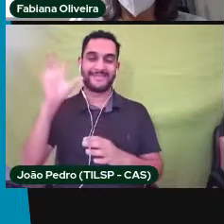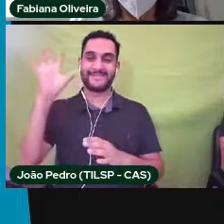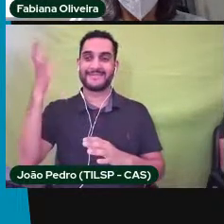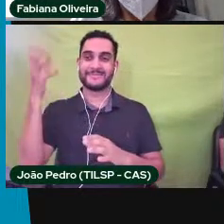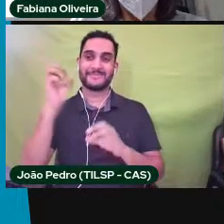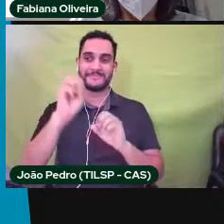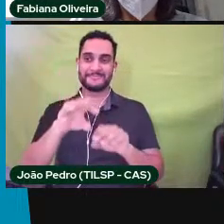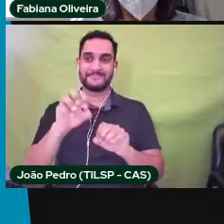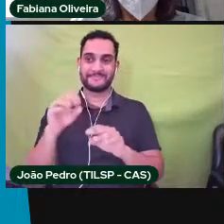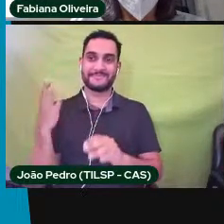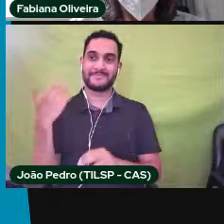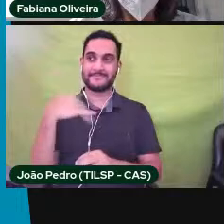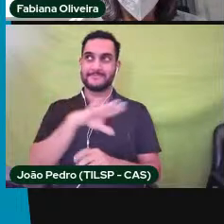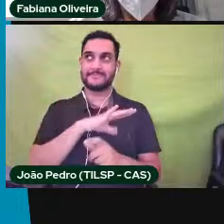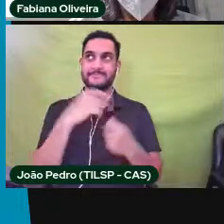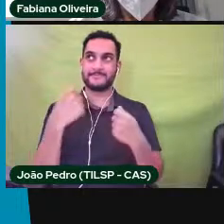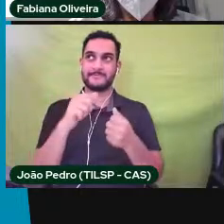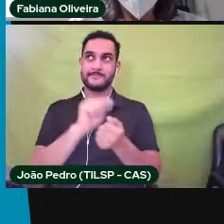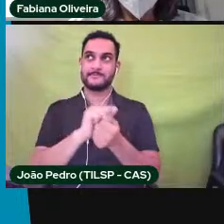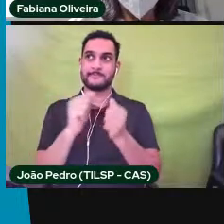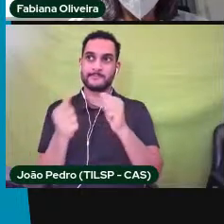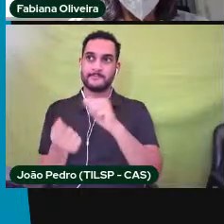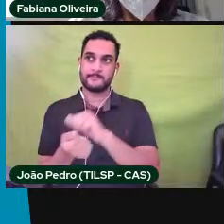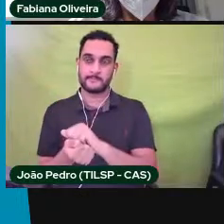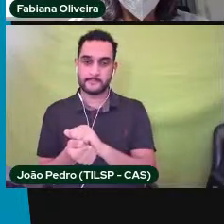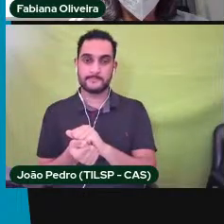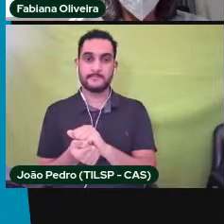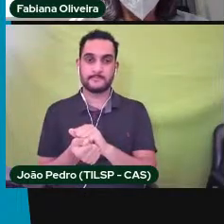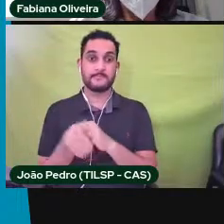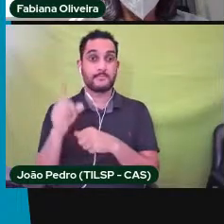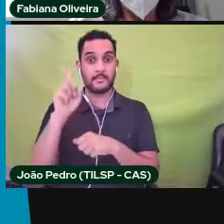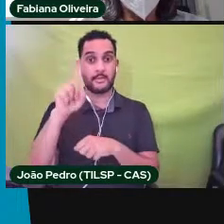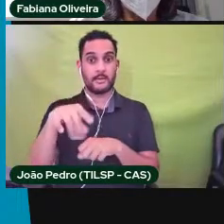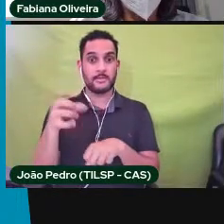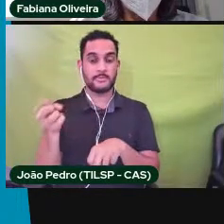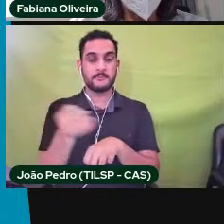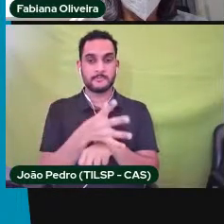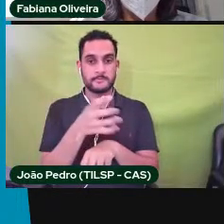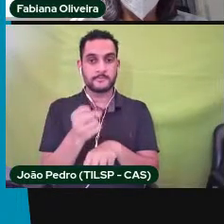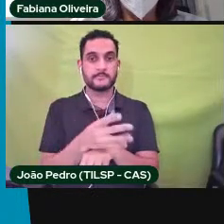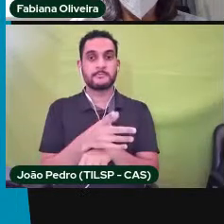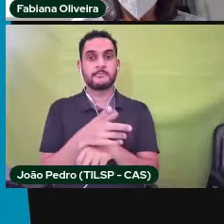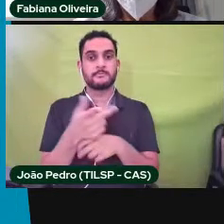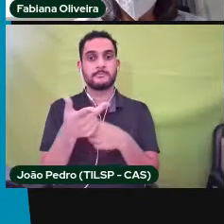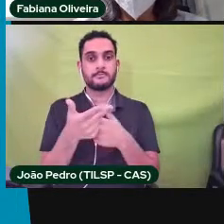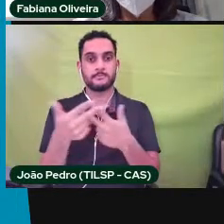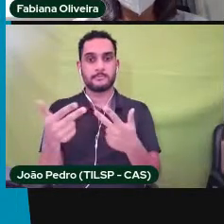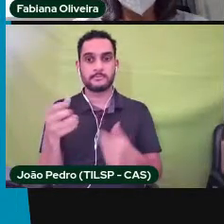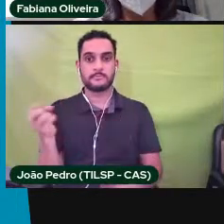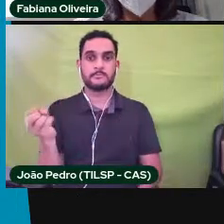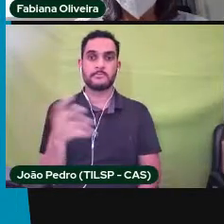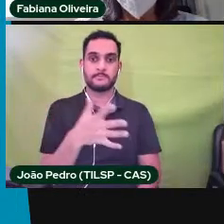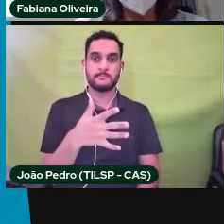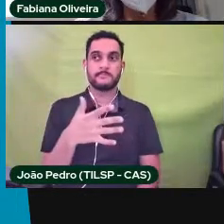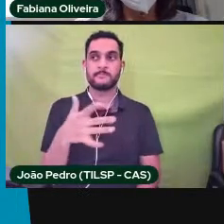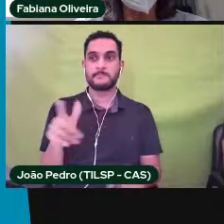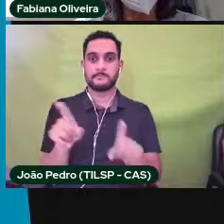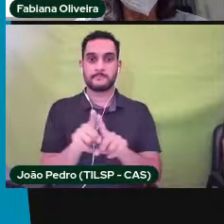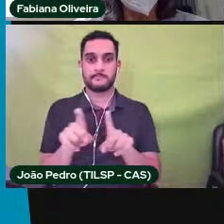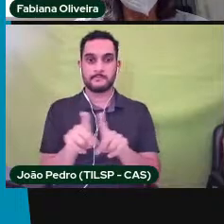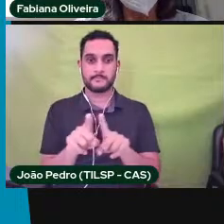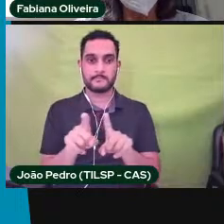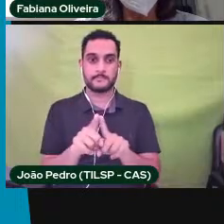nós temos que nos adequar. Isso é inovação, isso é atualização. E também temos